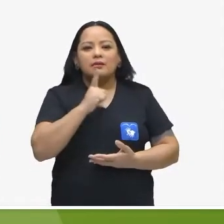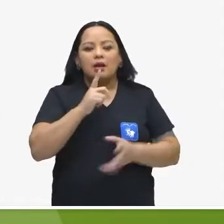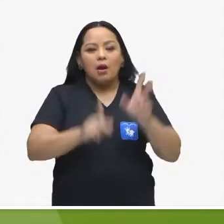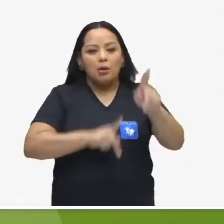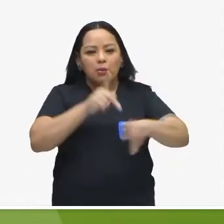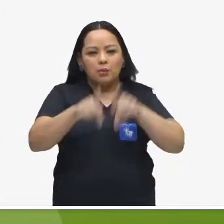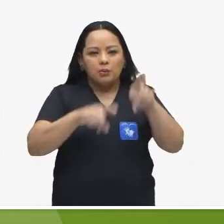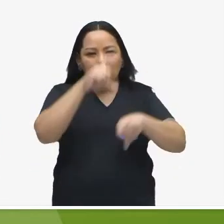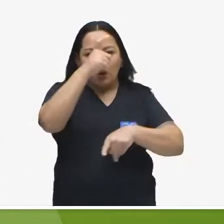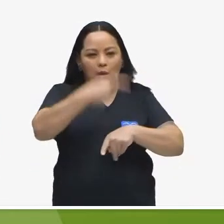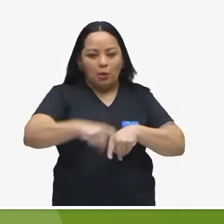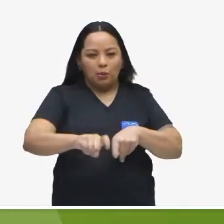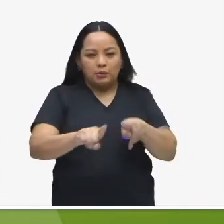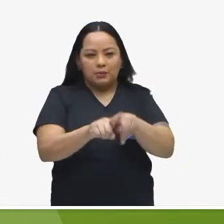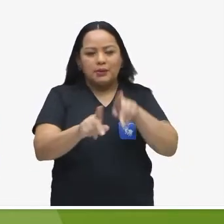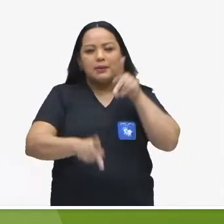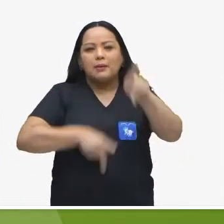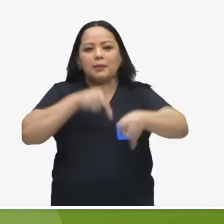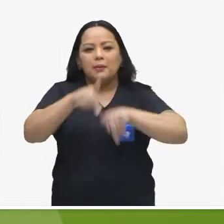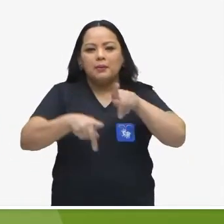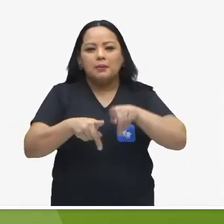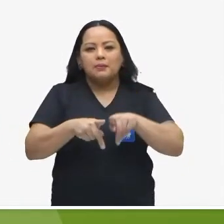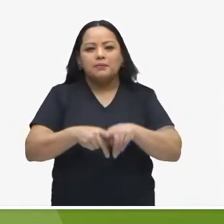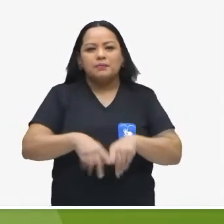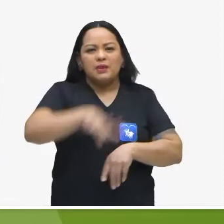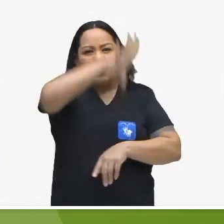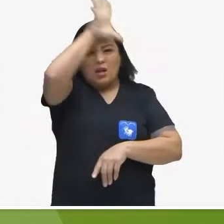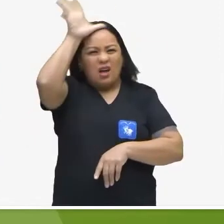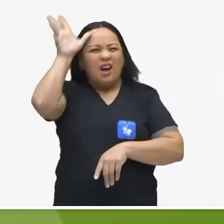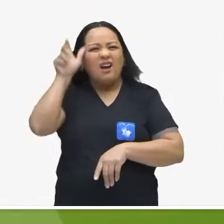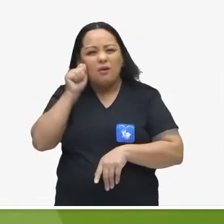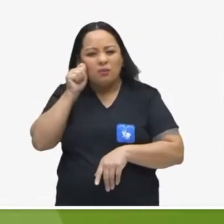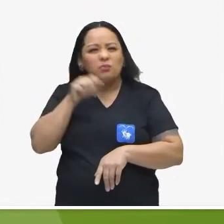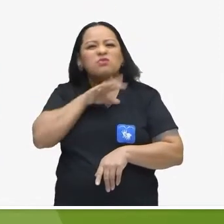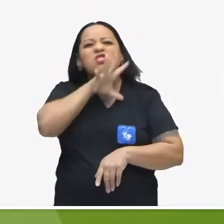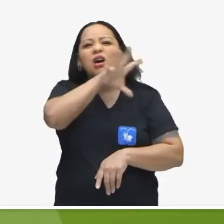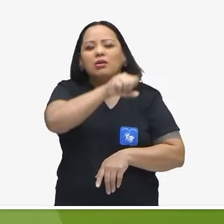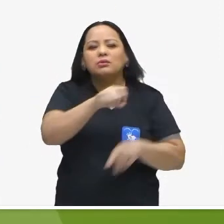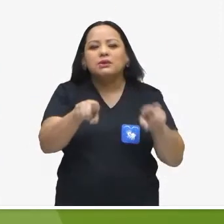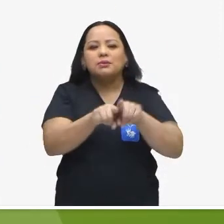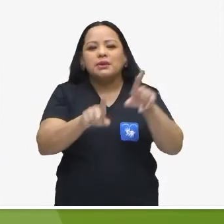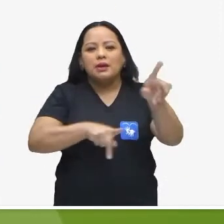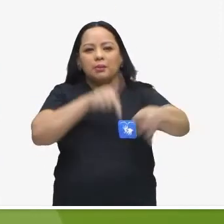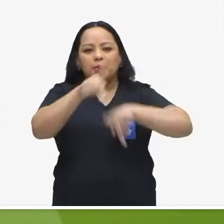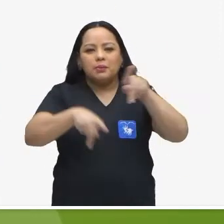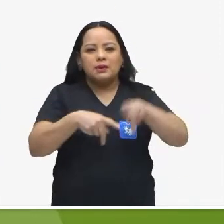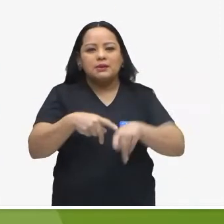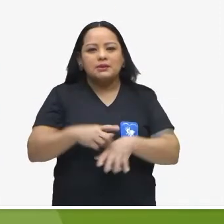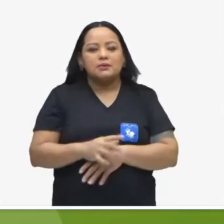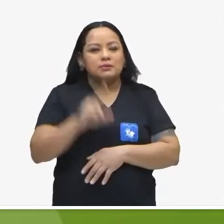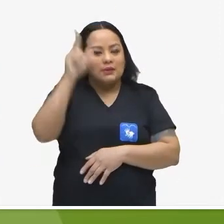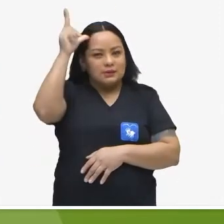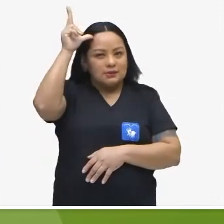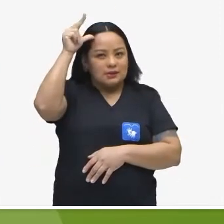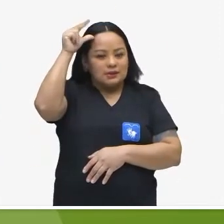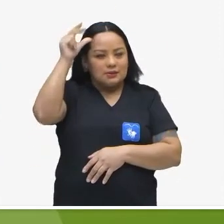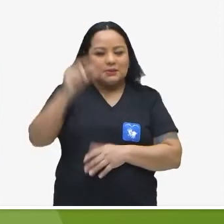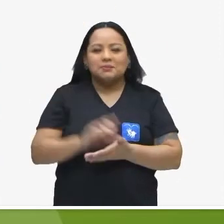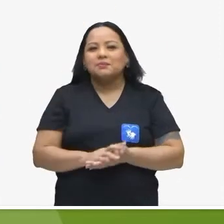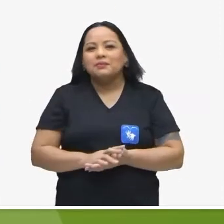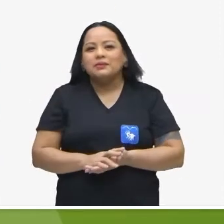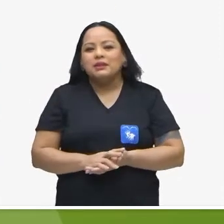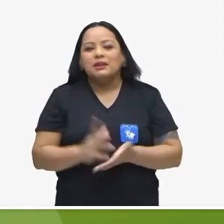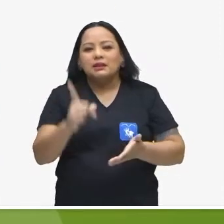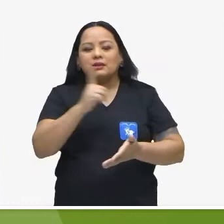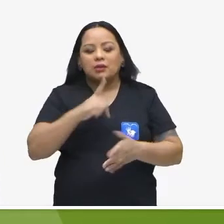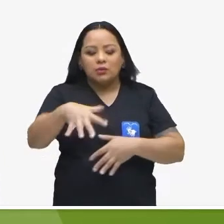elefantes, eu também tenho a população dos leões e eu também tenho a população das zebras. Então, em um ambiente,